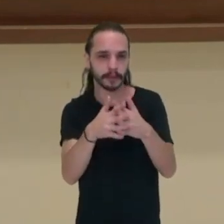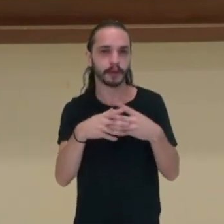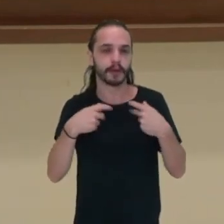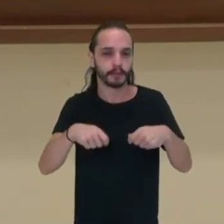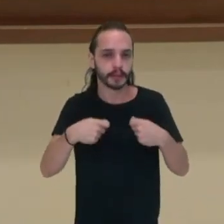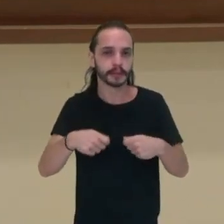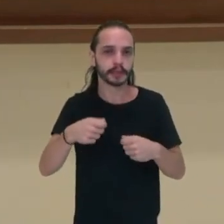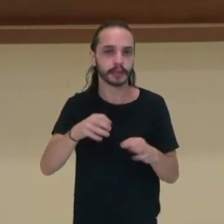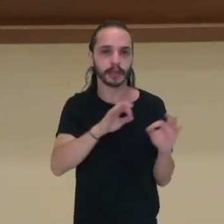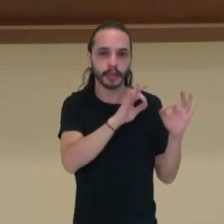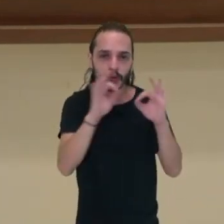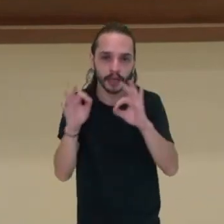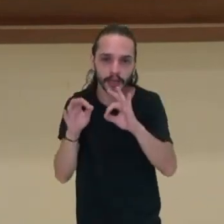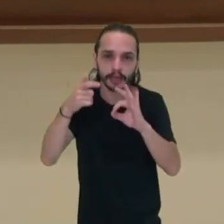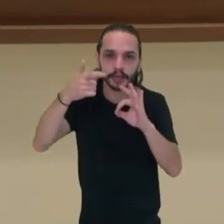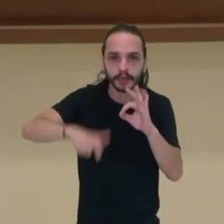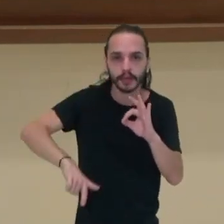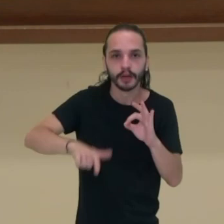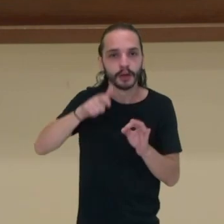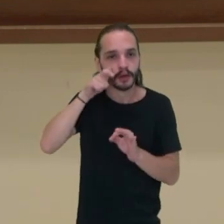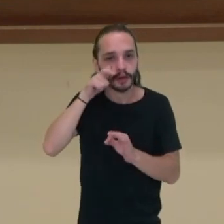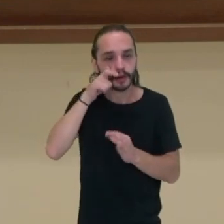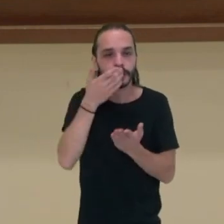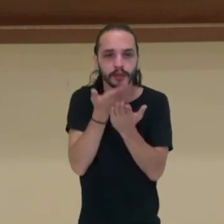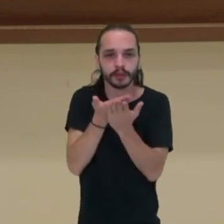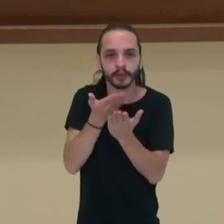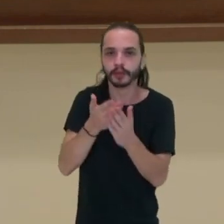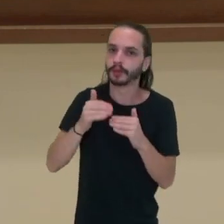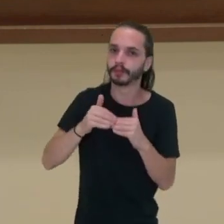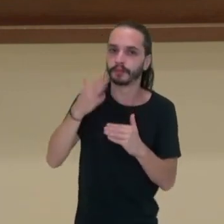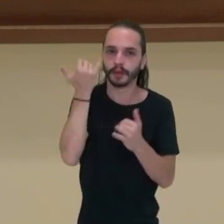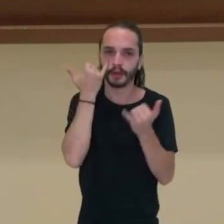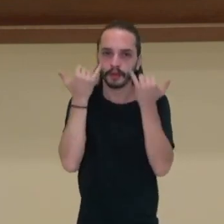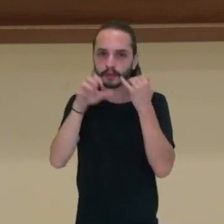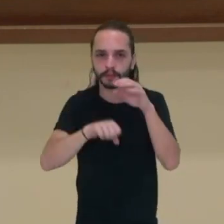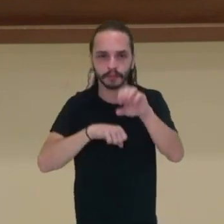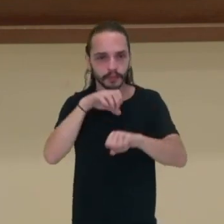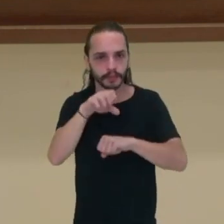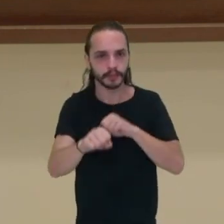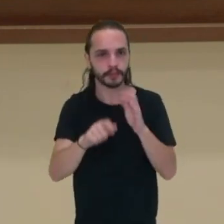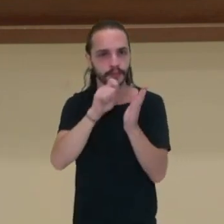retomar várias vezes, então estude, procure mais informações,